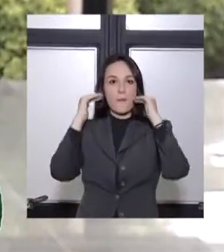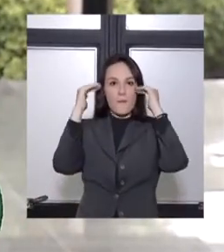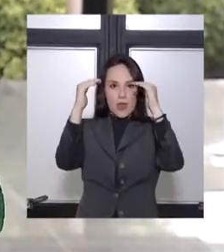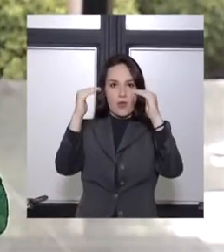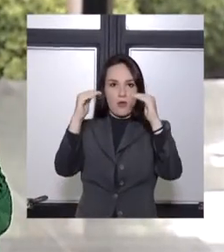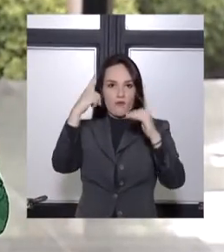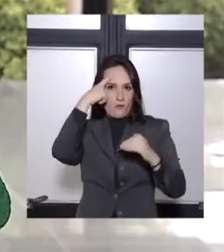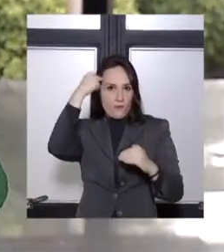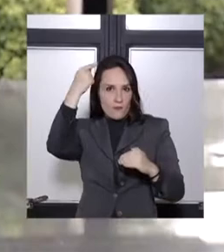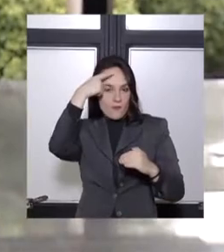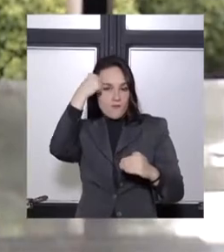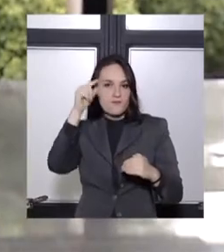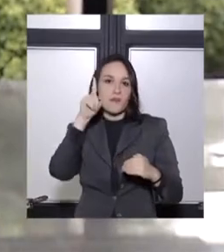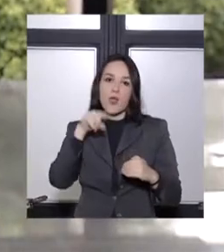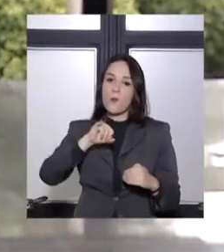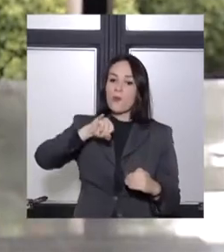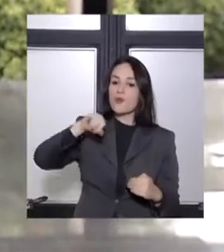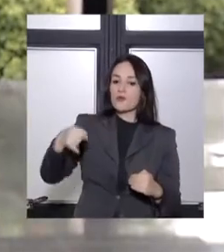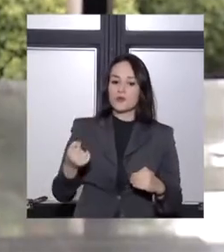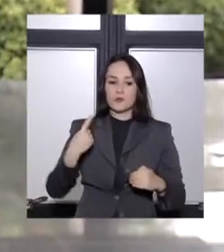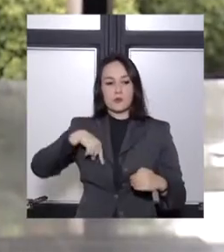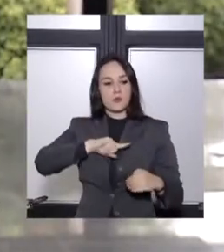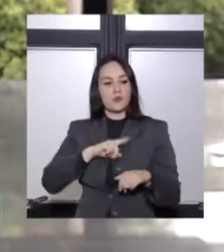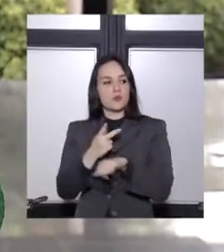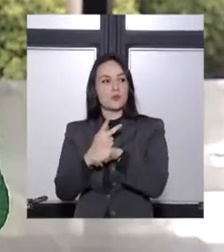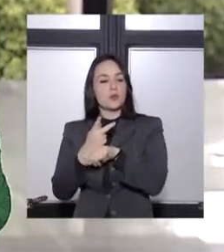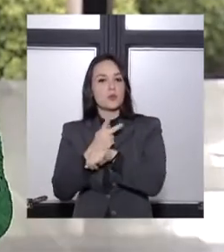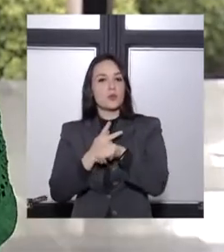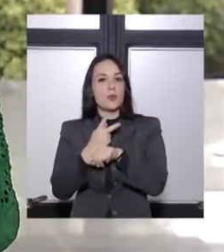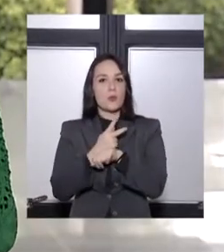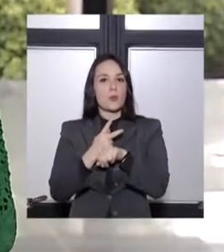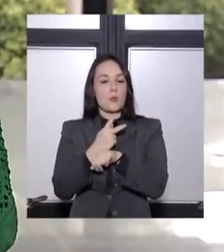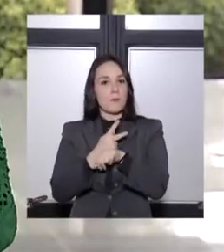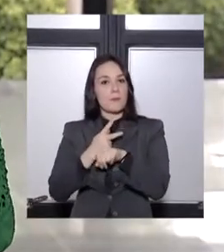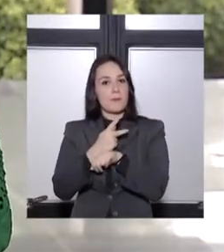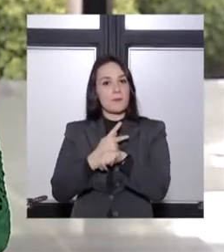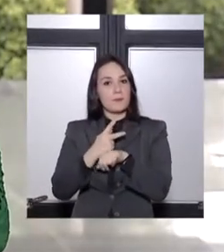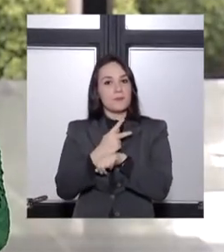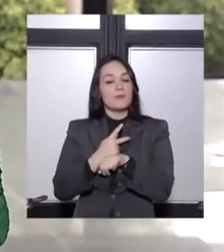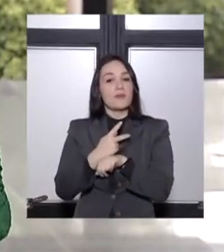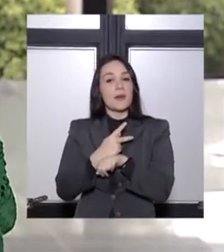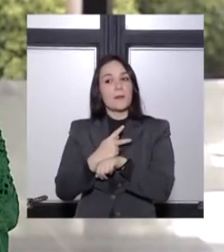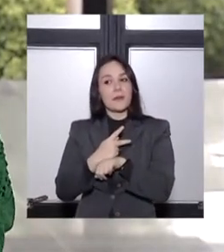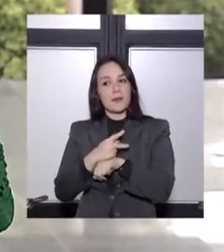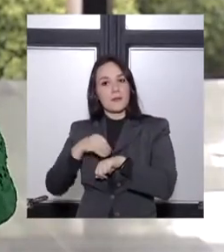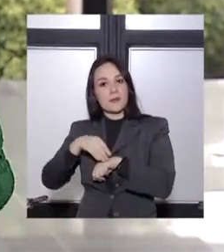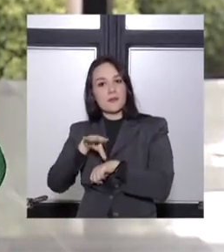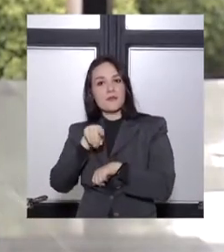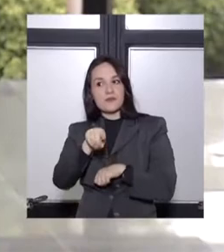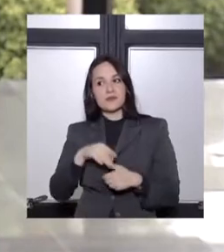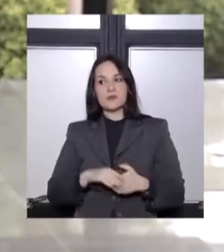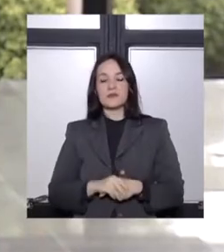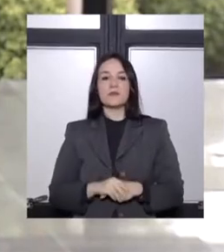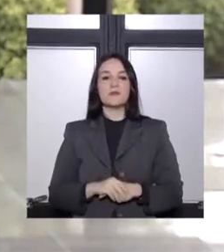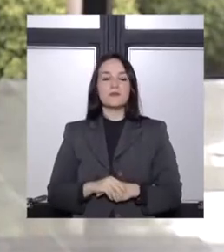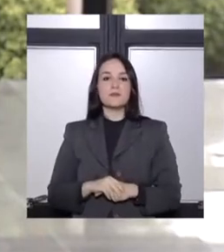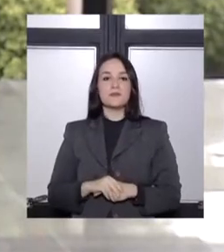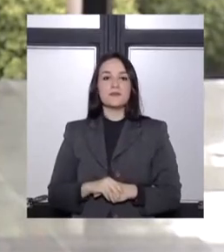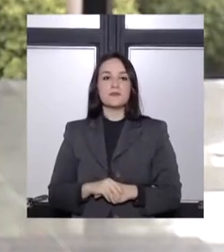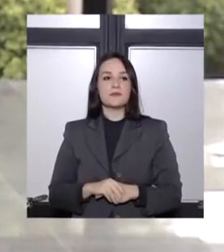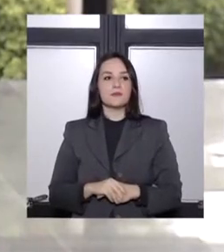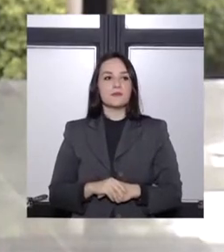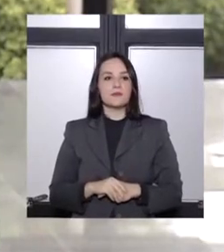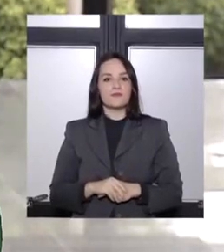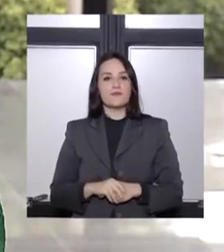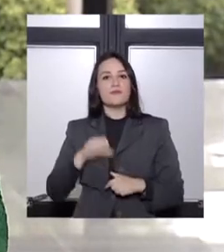que encontramos para passar para vocês essa informação tão importante desse dia, onde